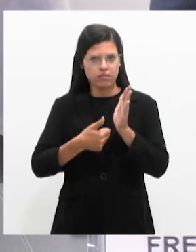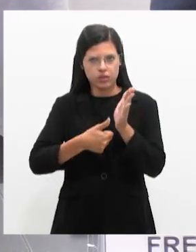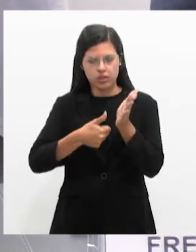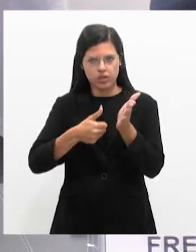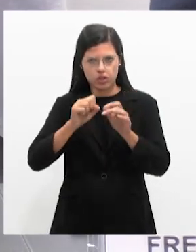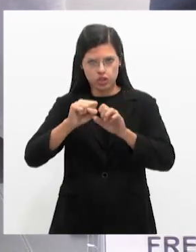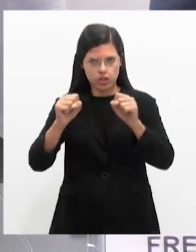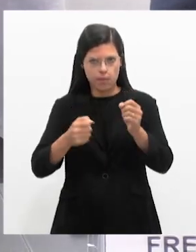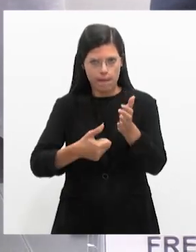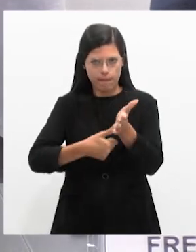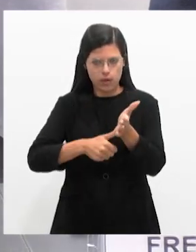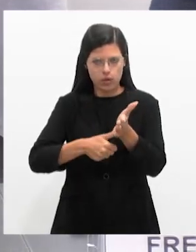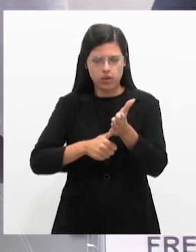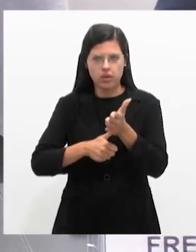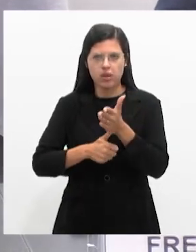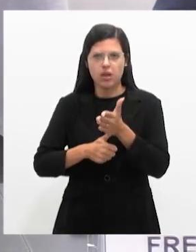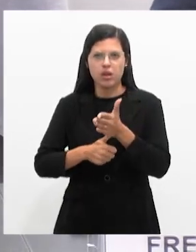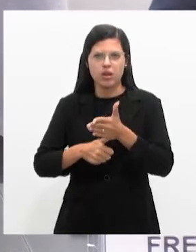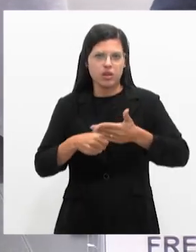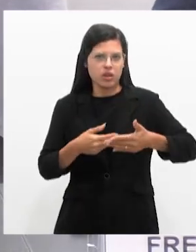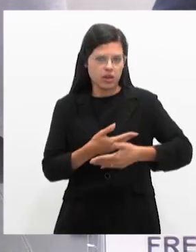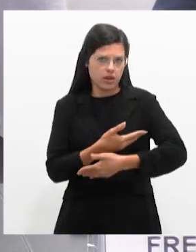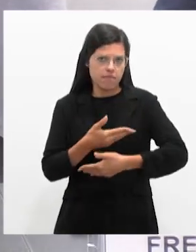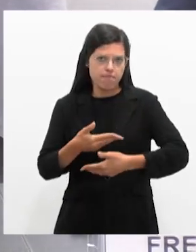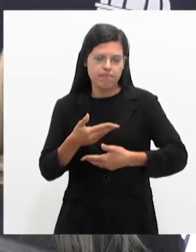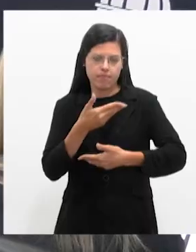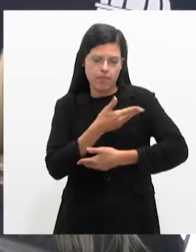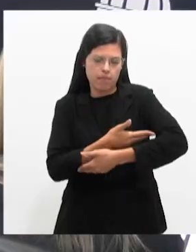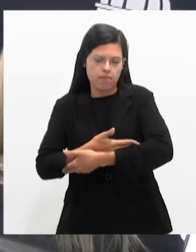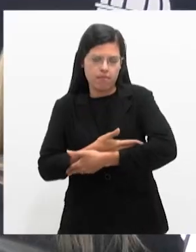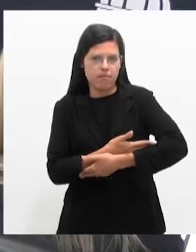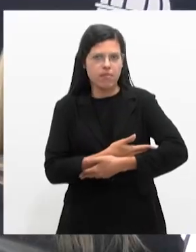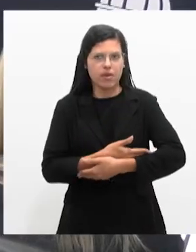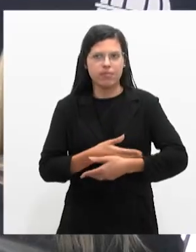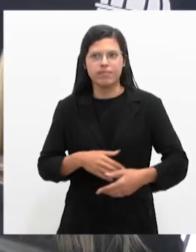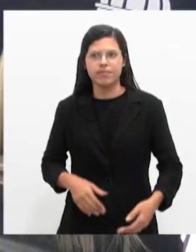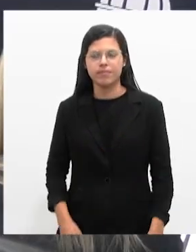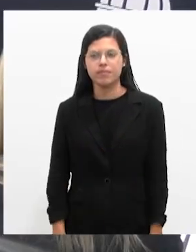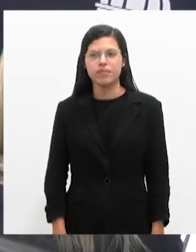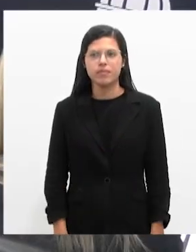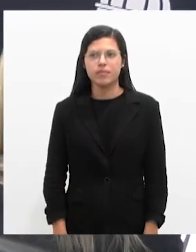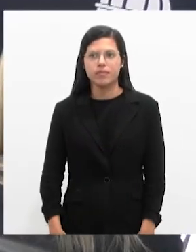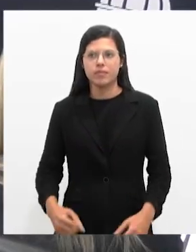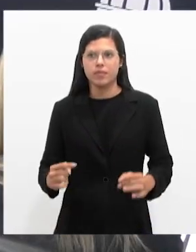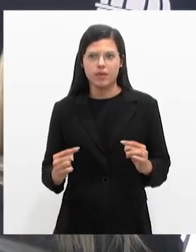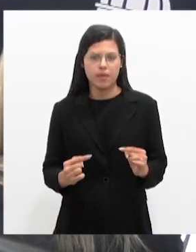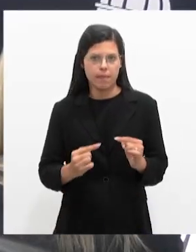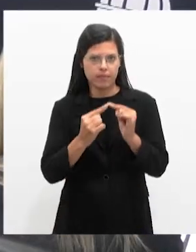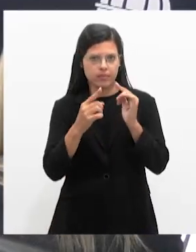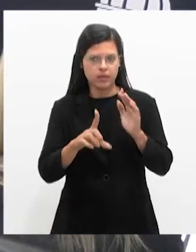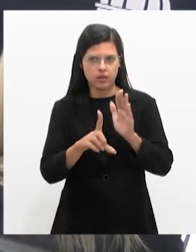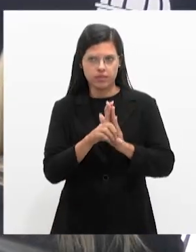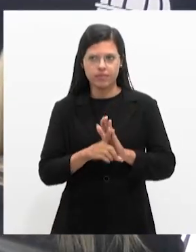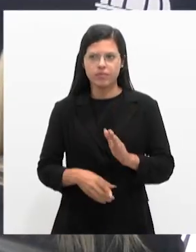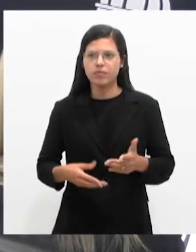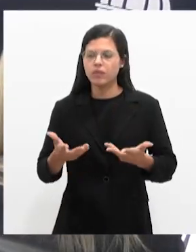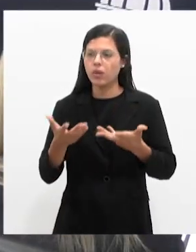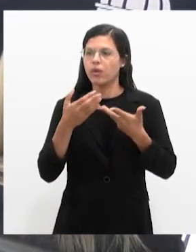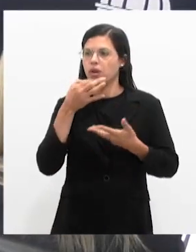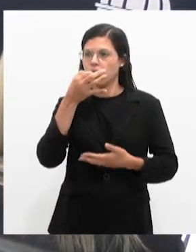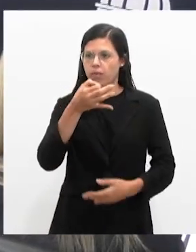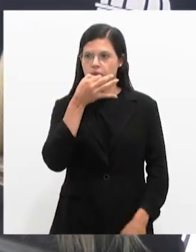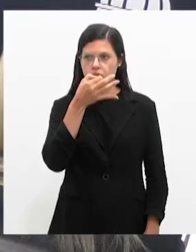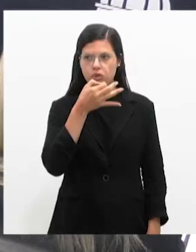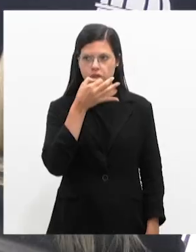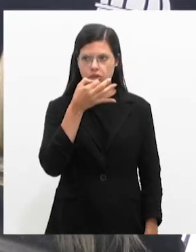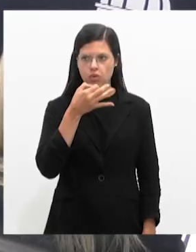dos recém-nascidos. Para parecer, deputado Fred. Para parecer pela legalidade. Em discussão. Eu queria dar uma sugestão. Para discutir,